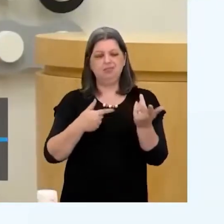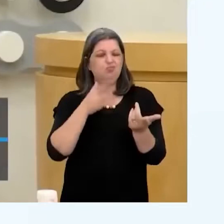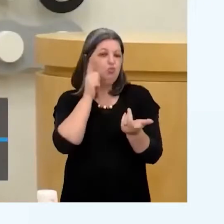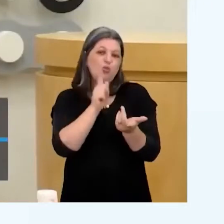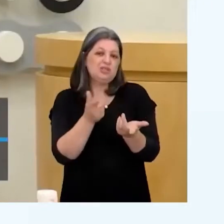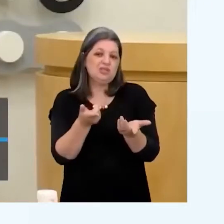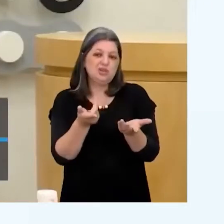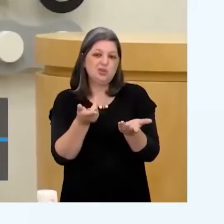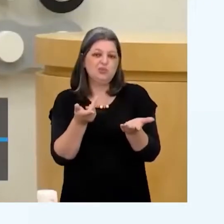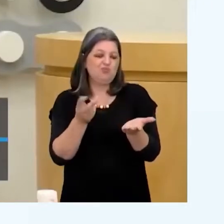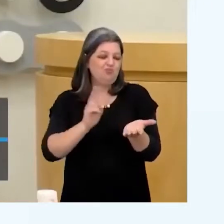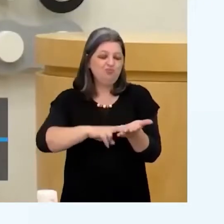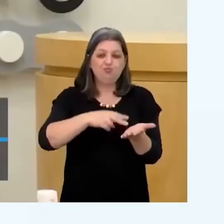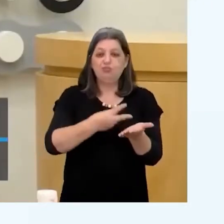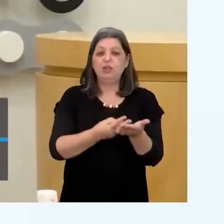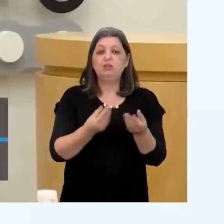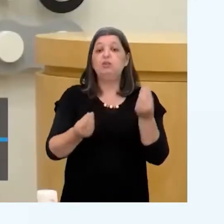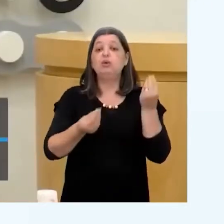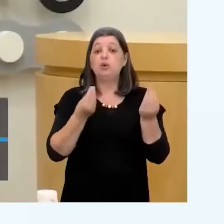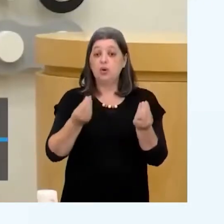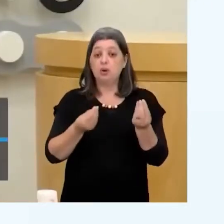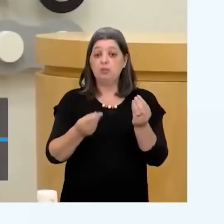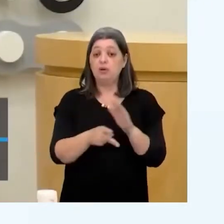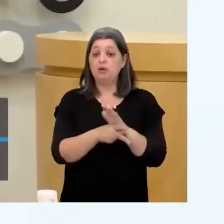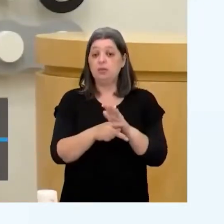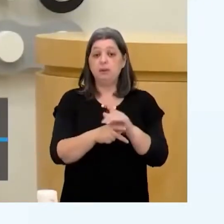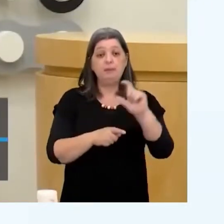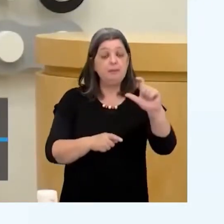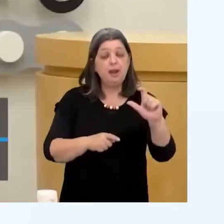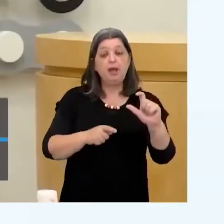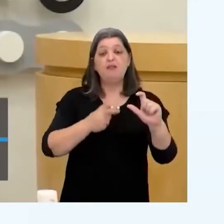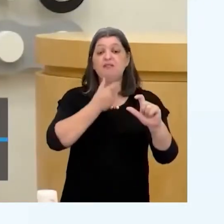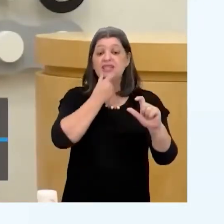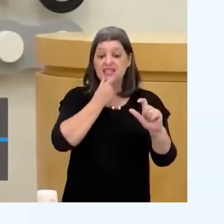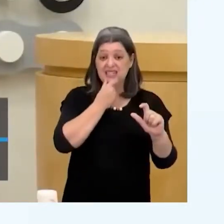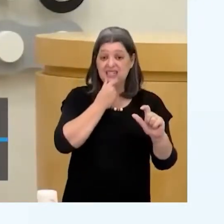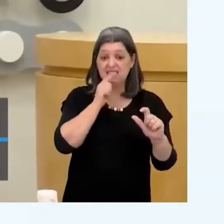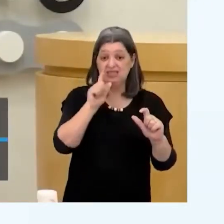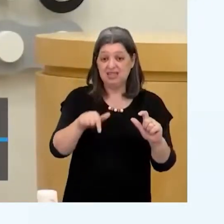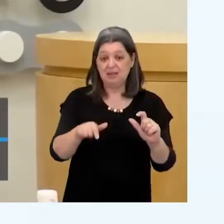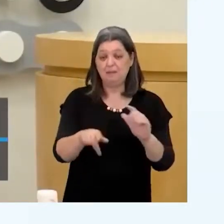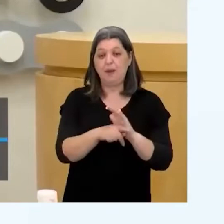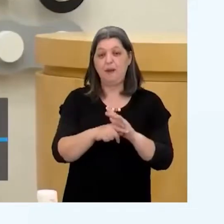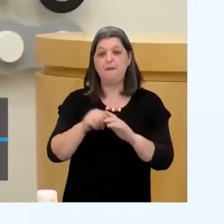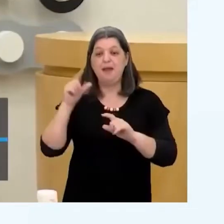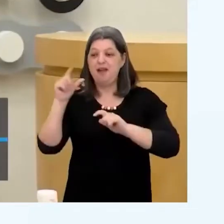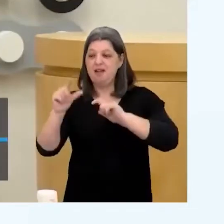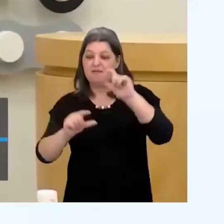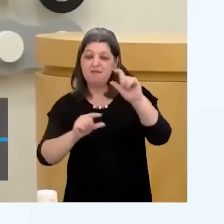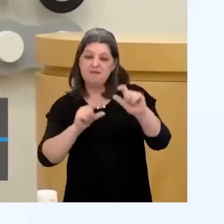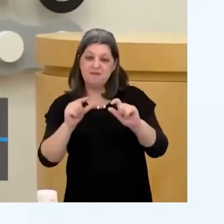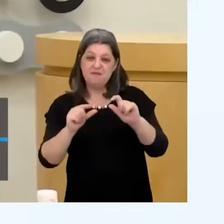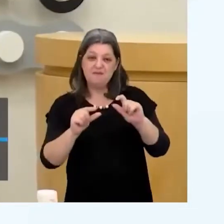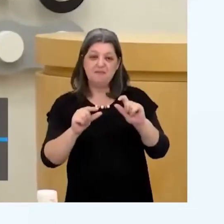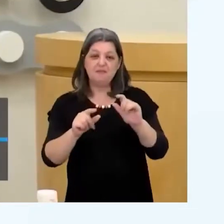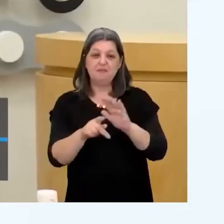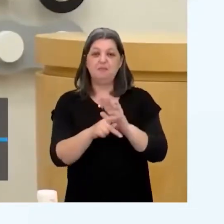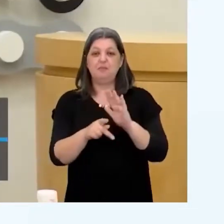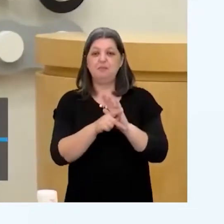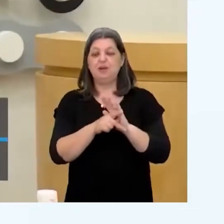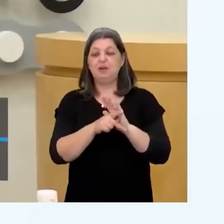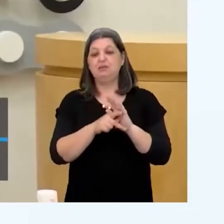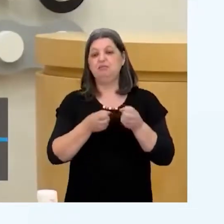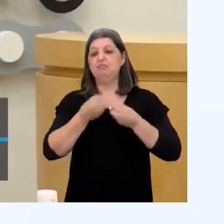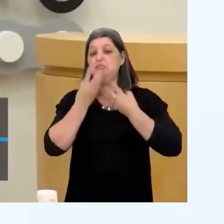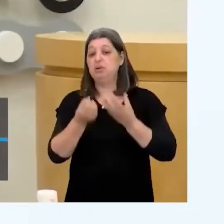traduzir como o sentido, porque o spoken word seria a palavra falada, talvez, né? E eles falam que a palavra falada